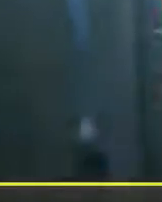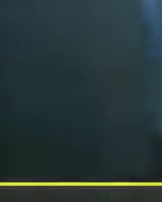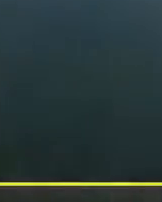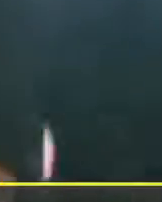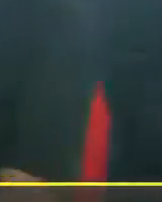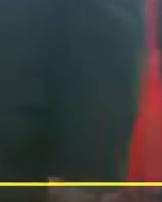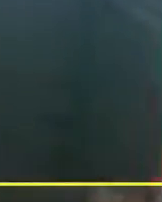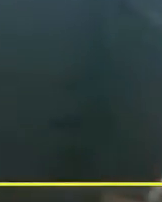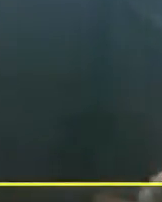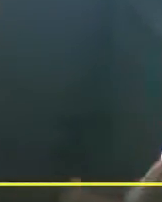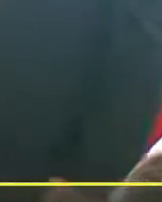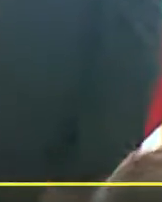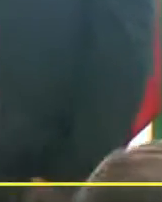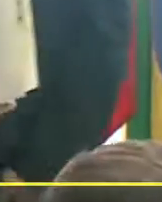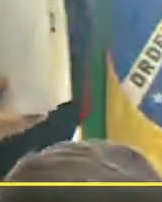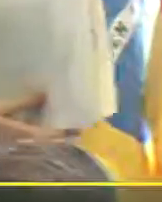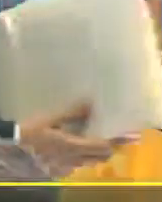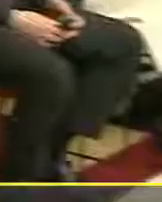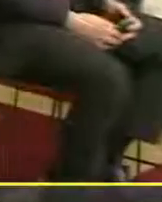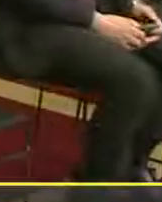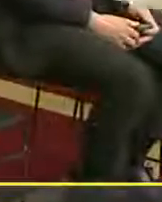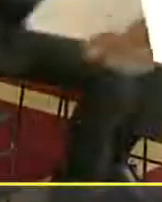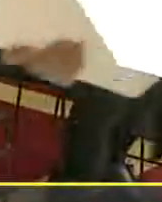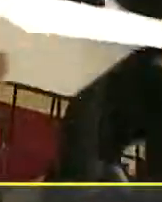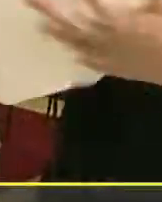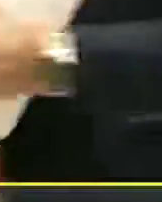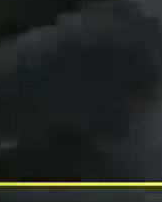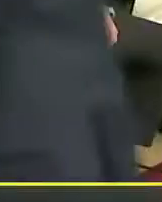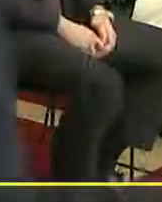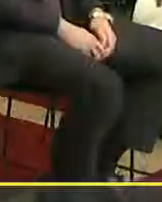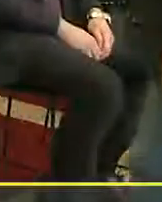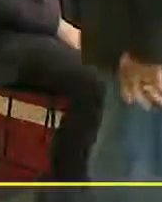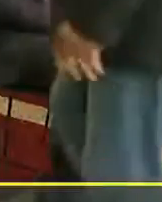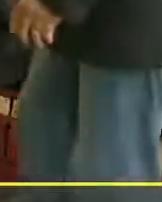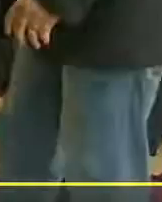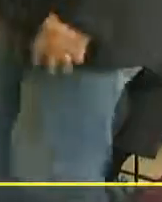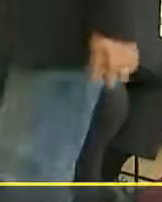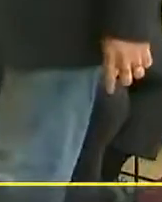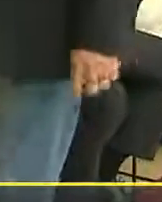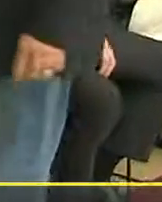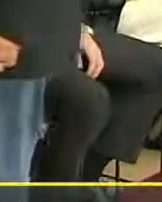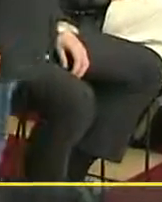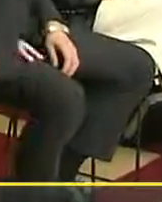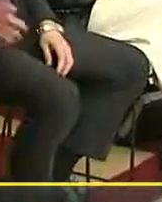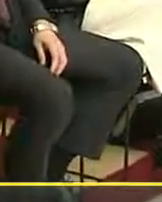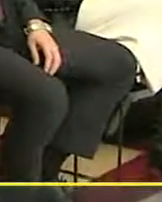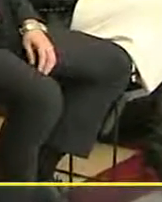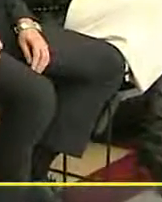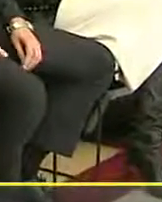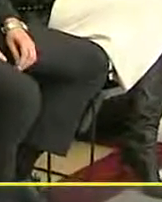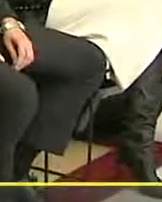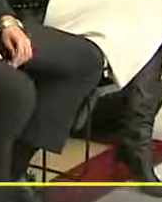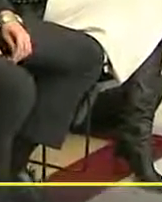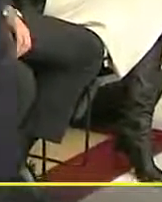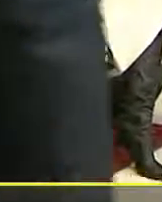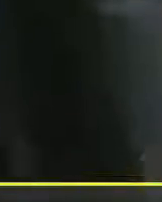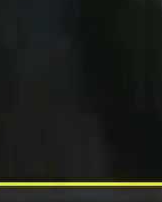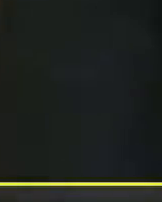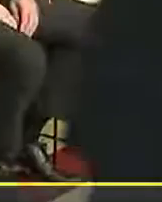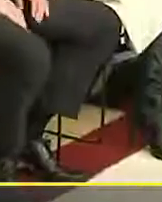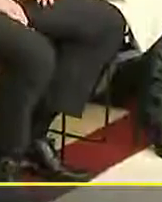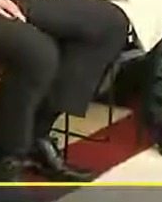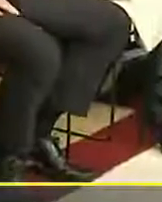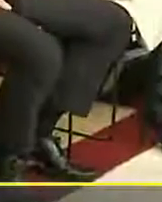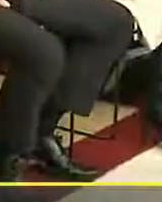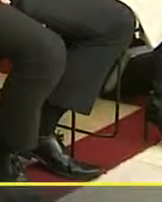e convidamos uma pessoa que tomar a soma é por gentileza Que permaneça aqui conosco nós passamos